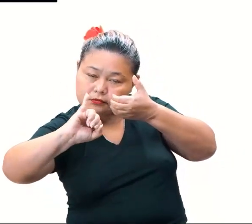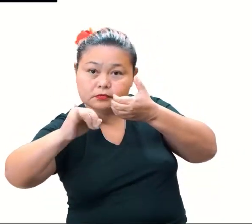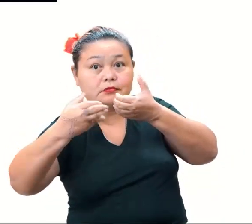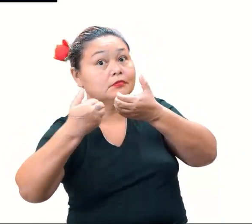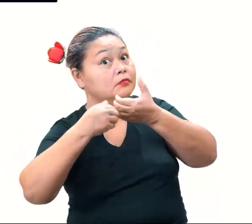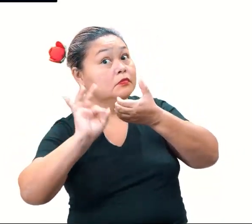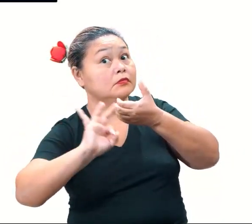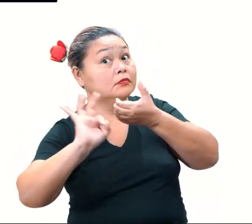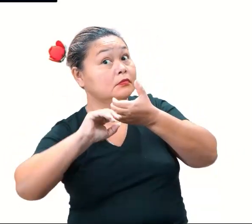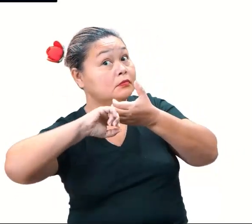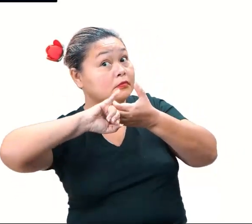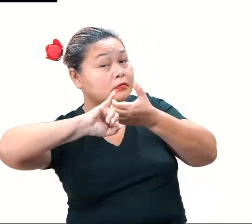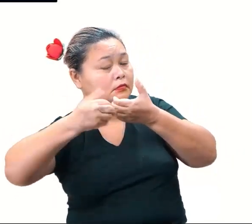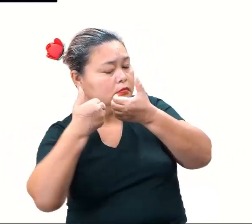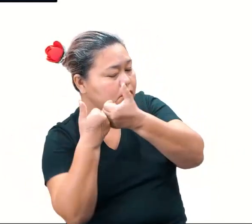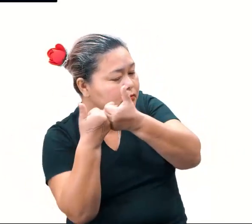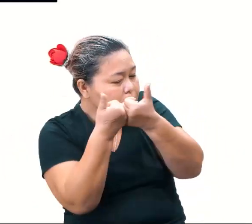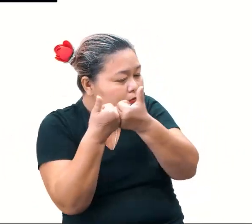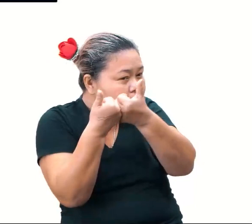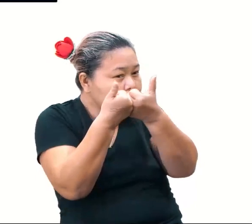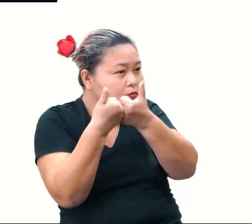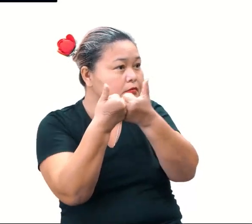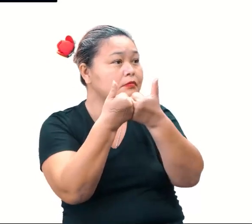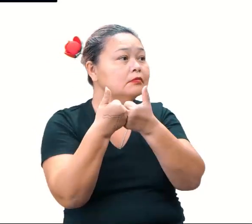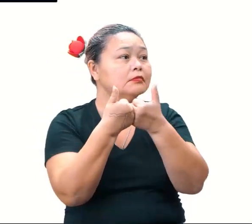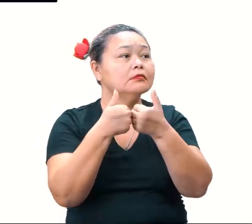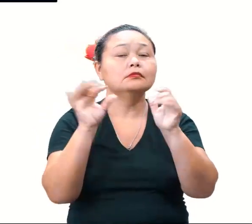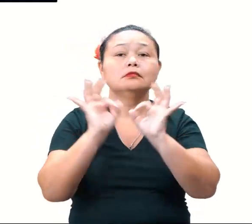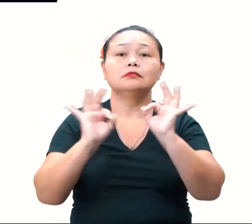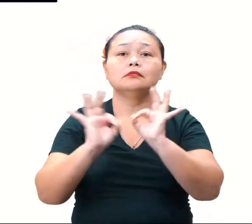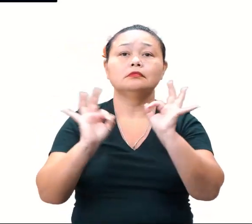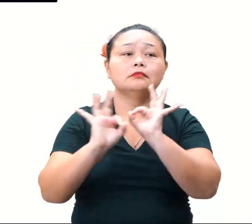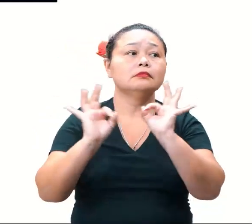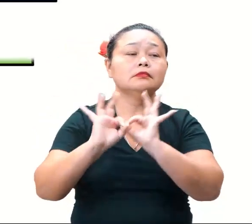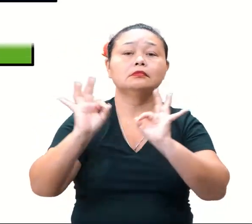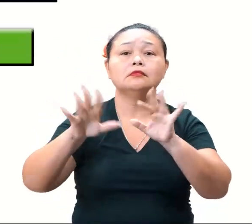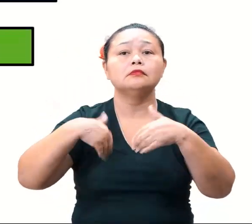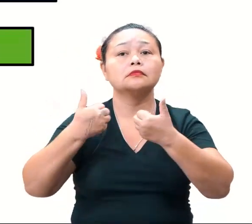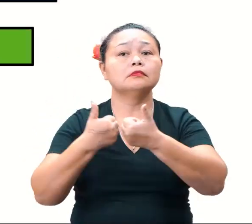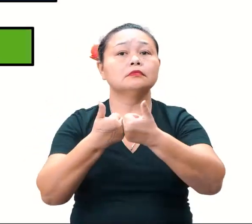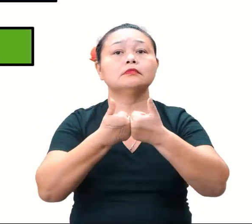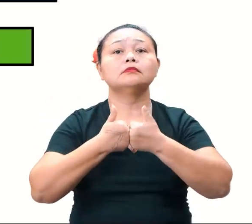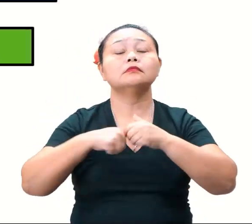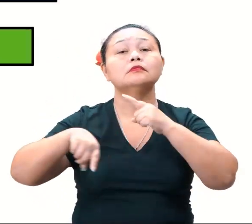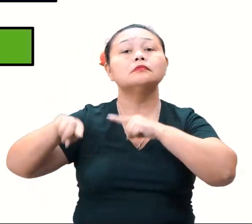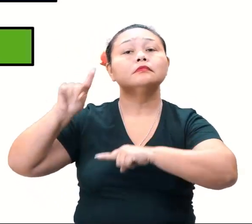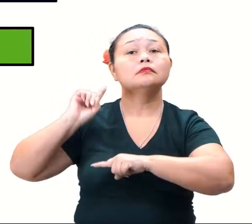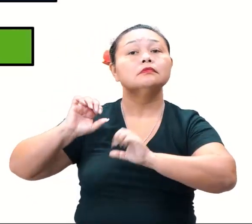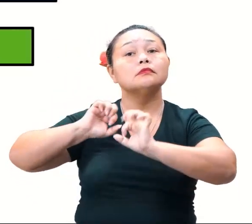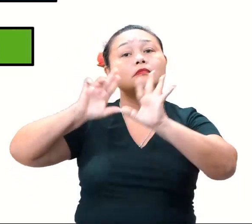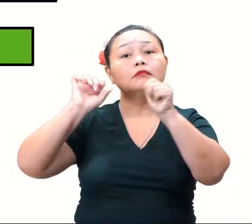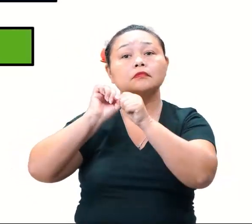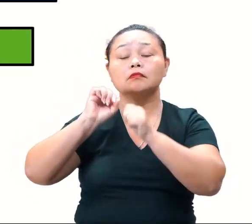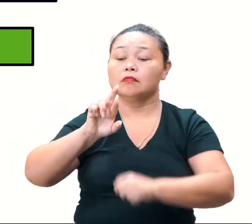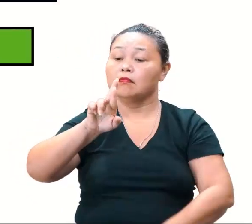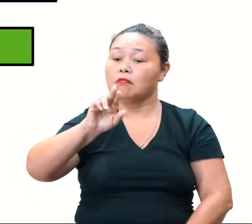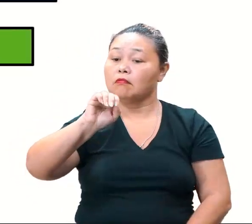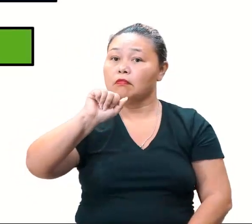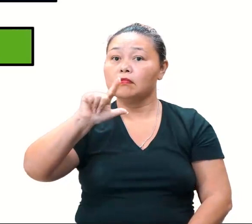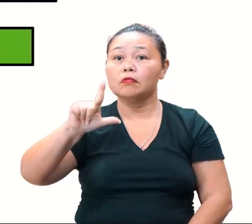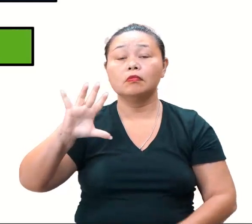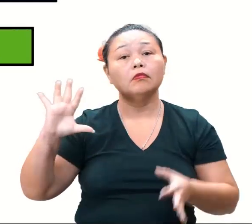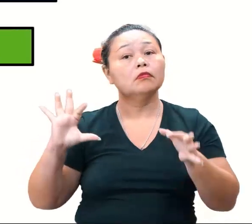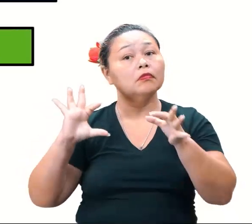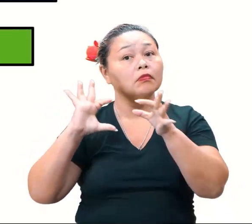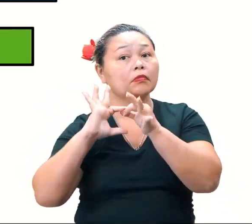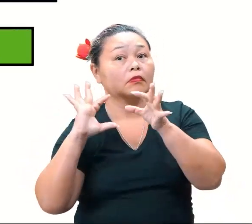ninguém. Coladinho do lado, né? Ele não sofre nenhuma aproximação. E claro, os reais, que é a união de